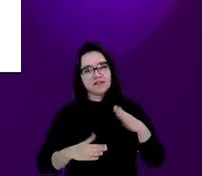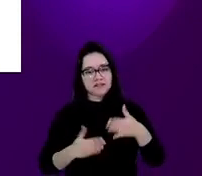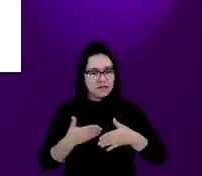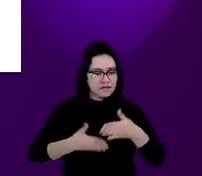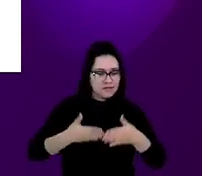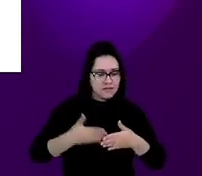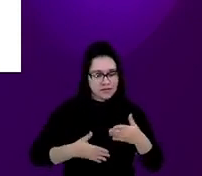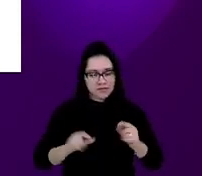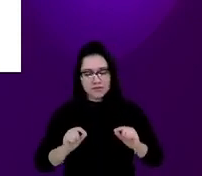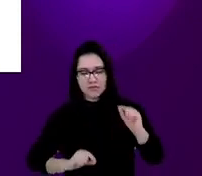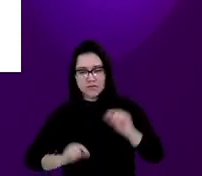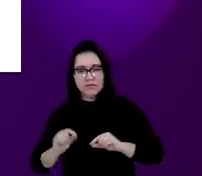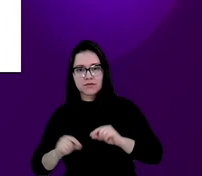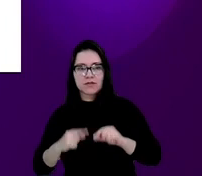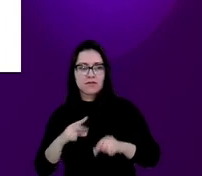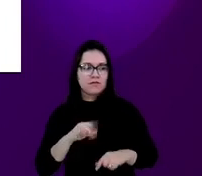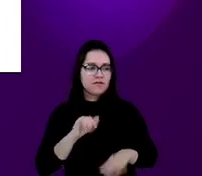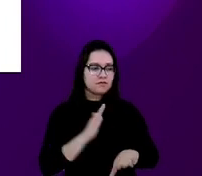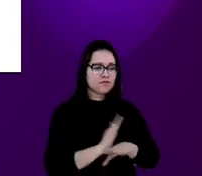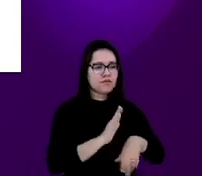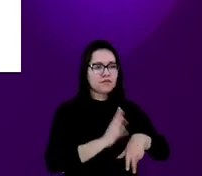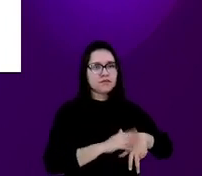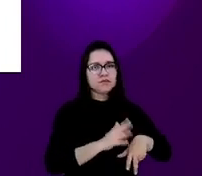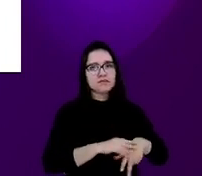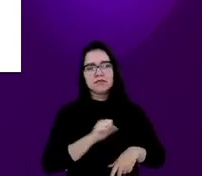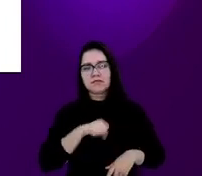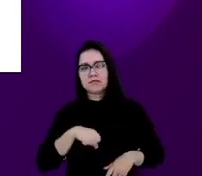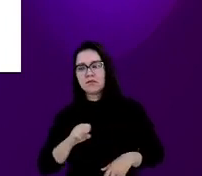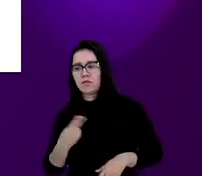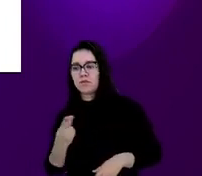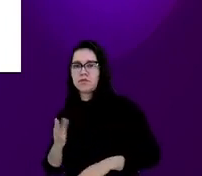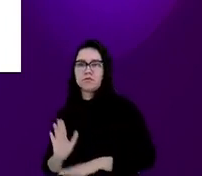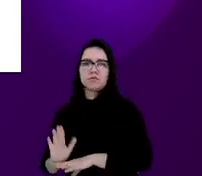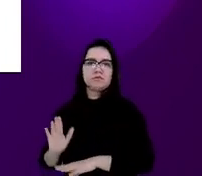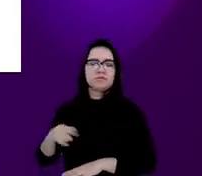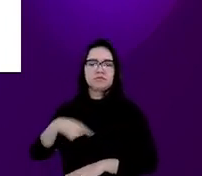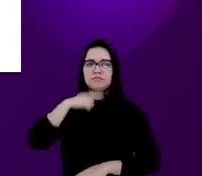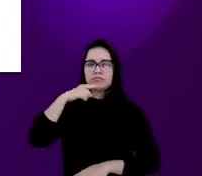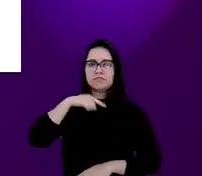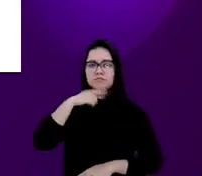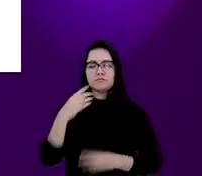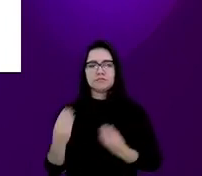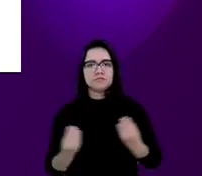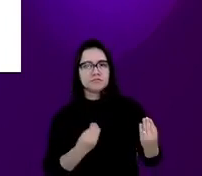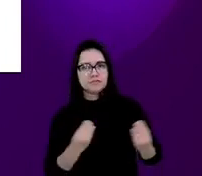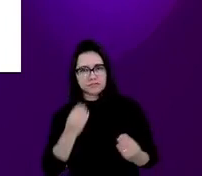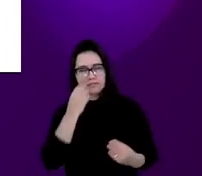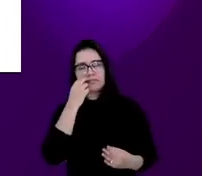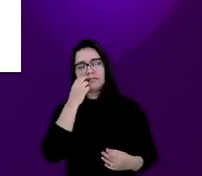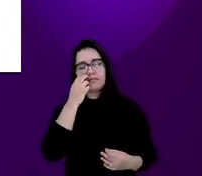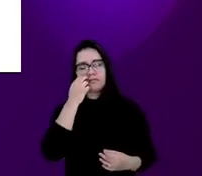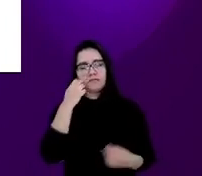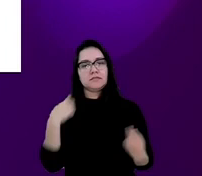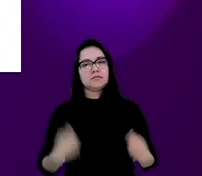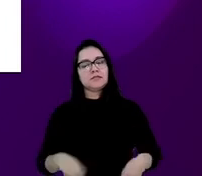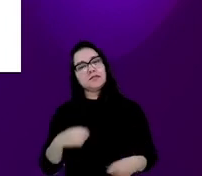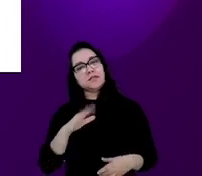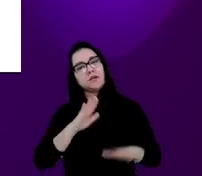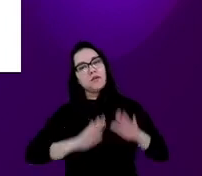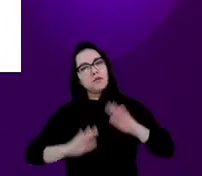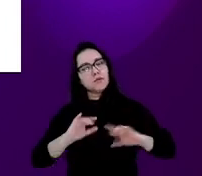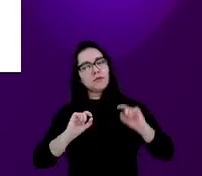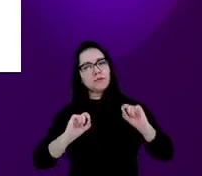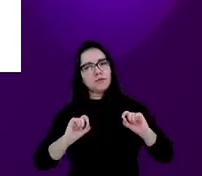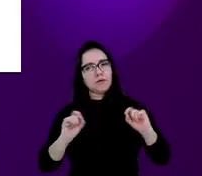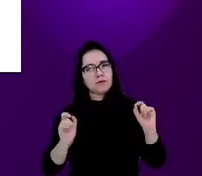entre o que você vai ajudar o seu paciente e o que você não vai ajudar o seu paciente. O que a gente tem que ter é cuidado com a nossa